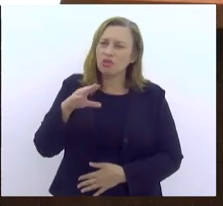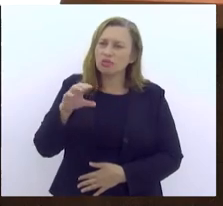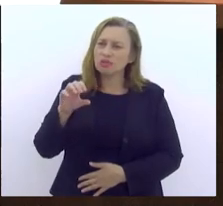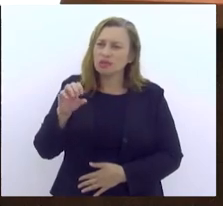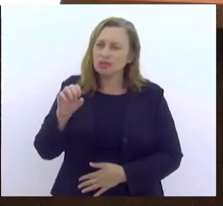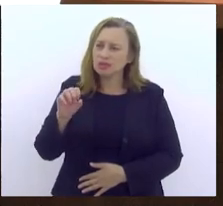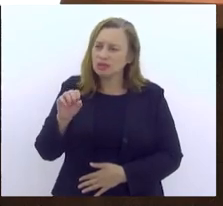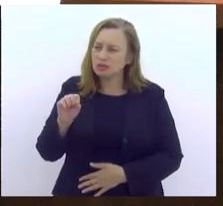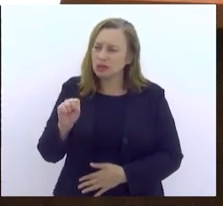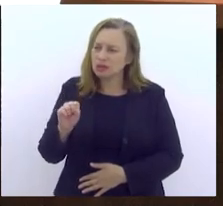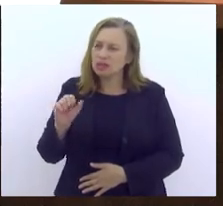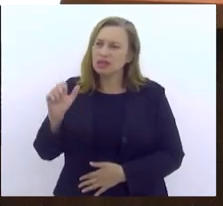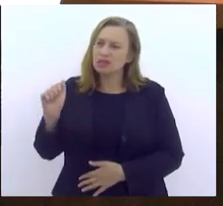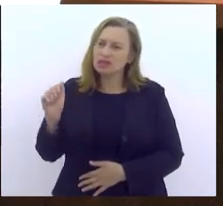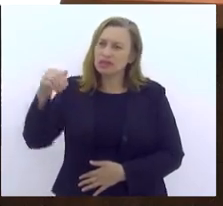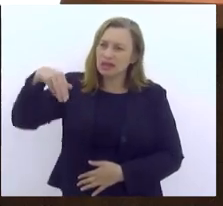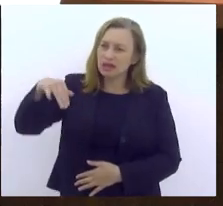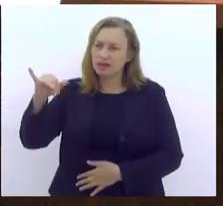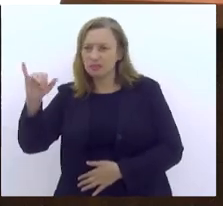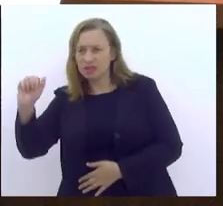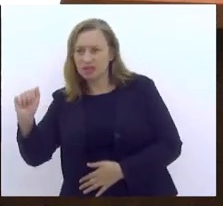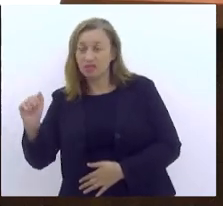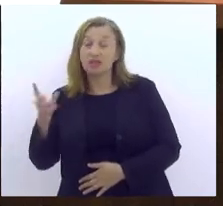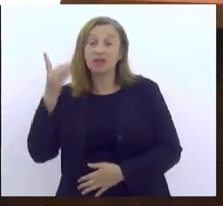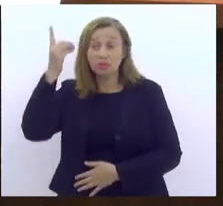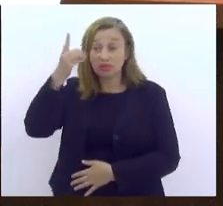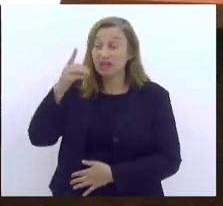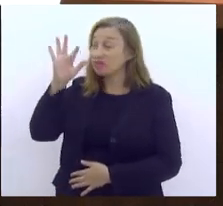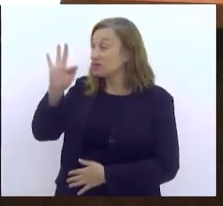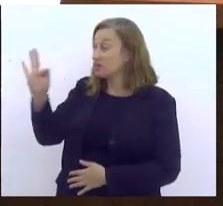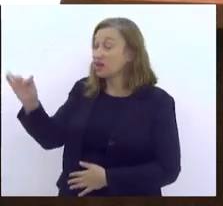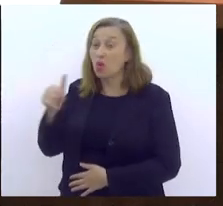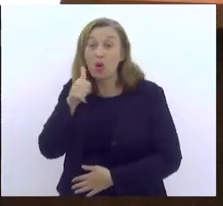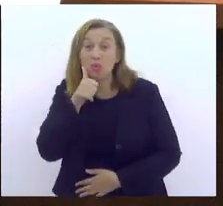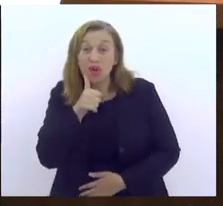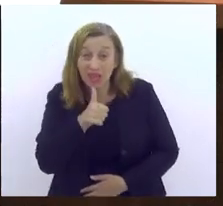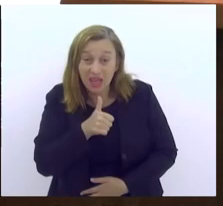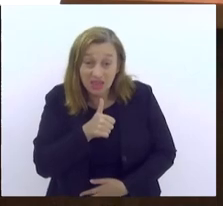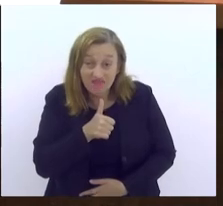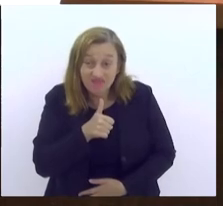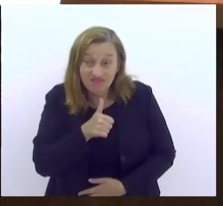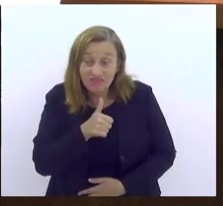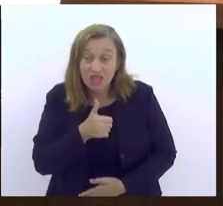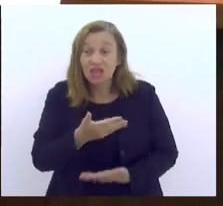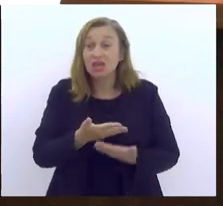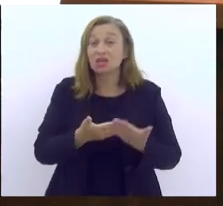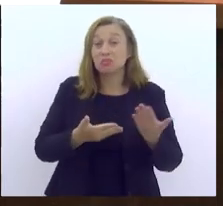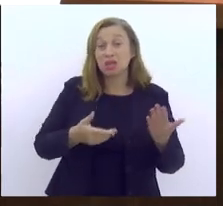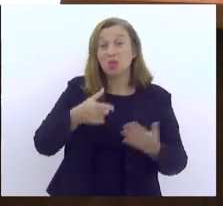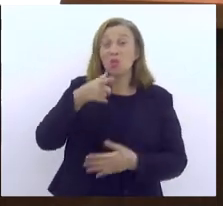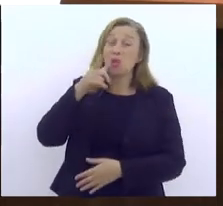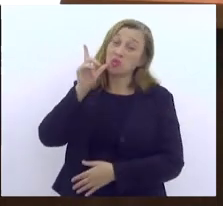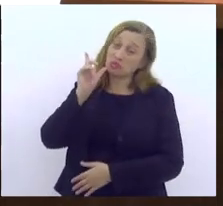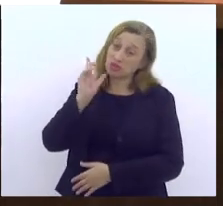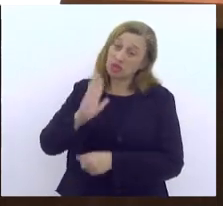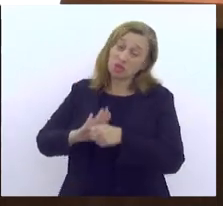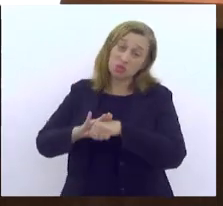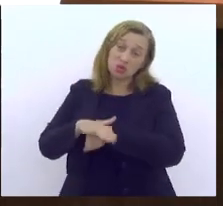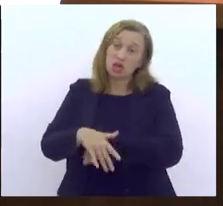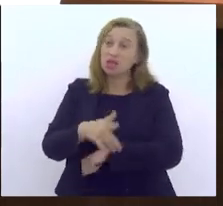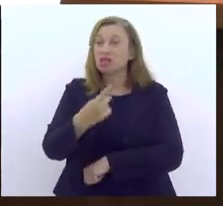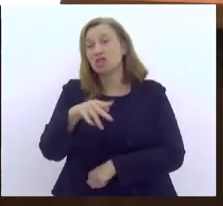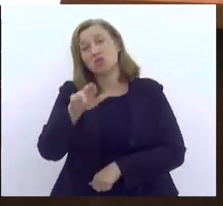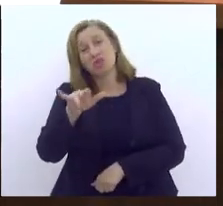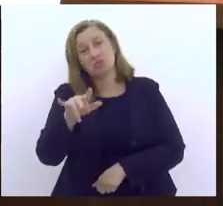deputada federal do nosso partido, muito combativa, uma mulher que perdeu, na noite de ontem, o seu irmão